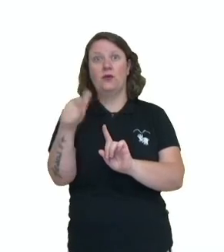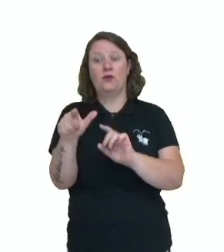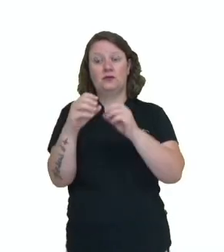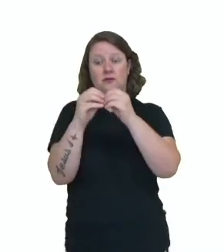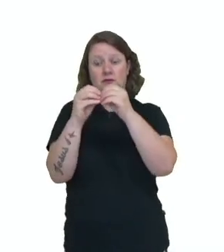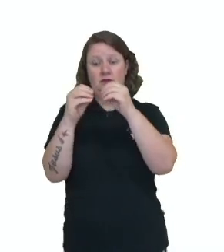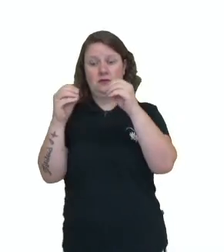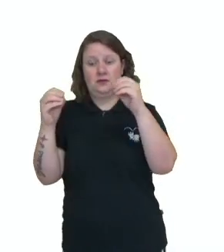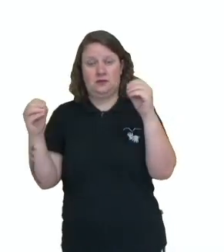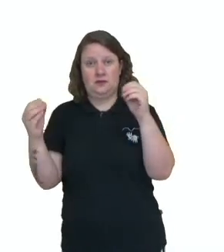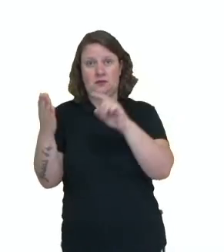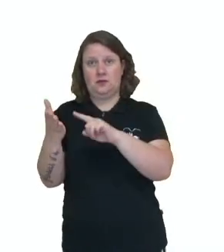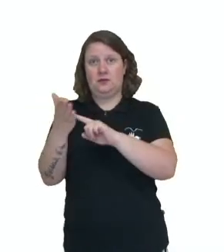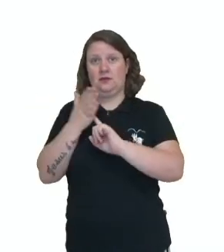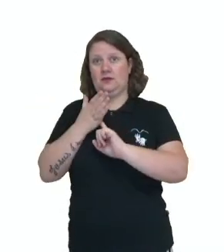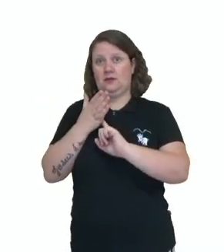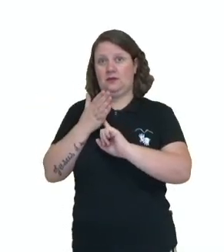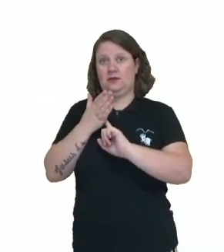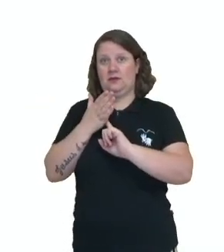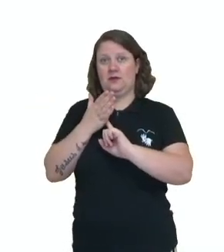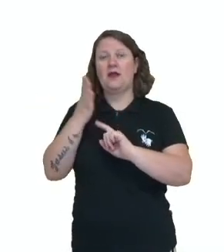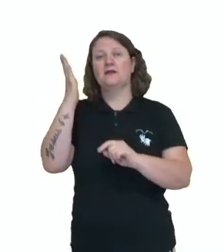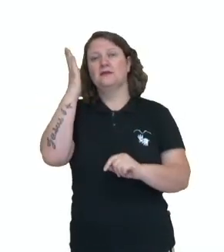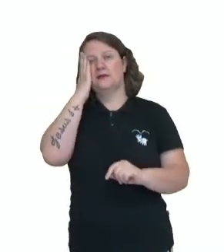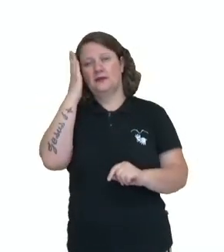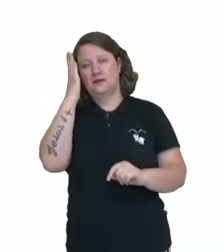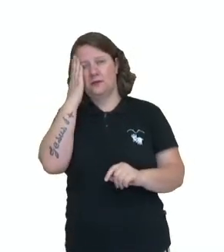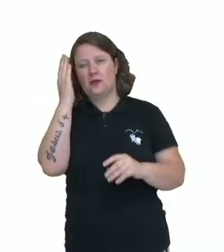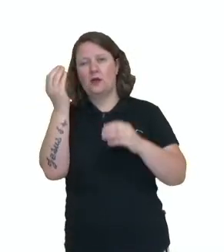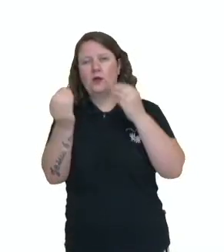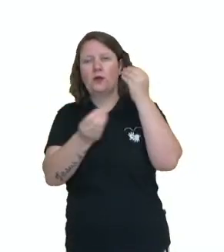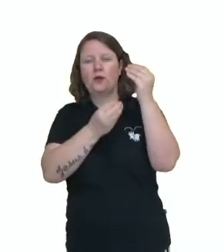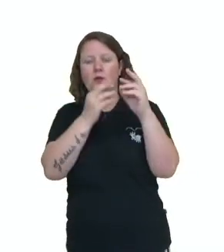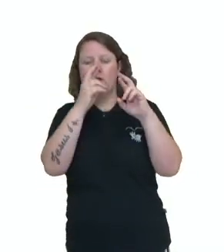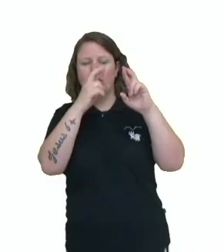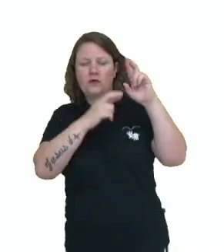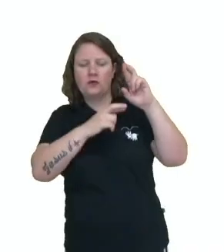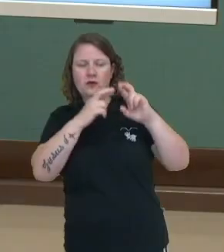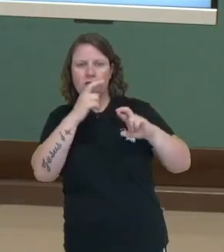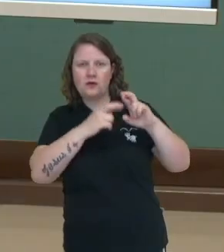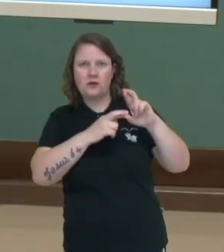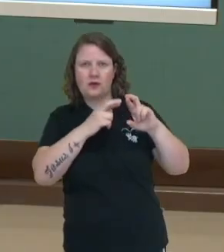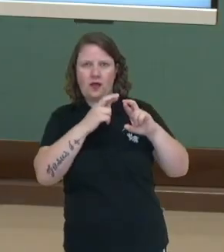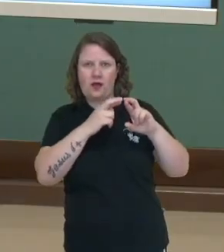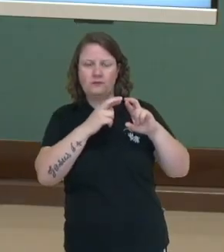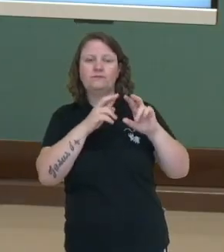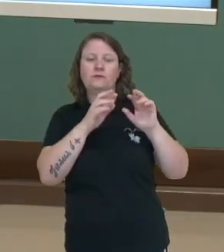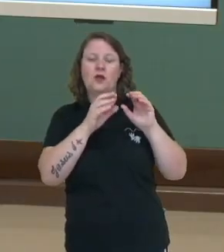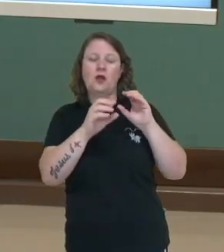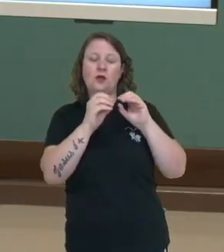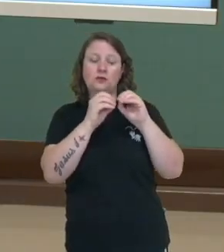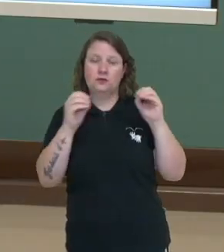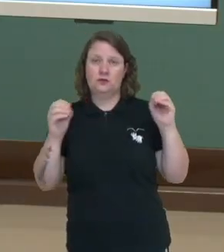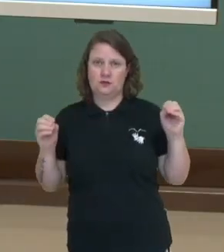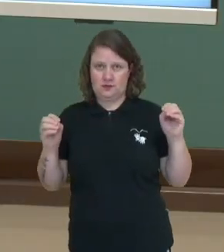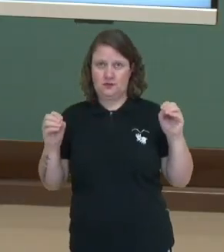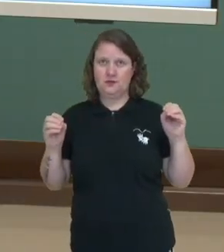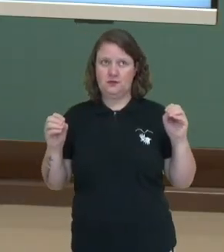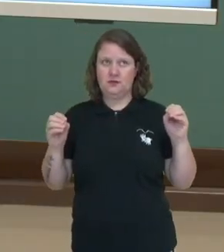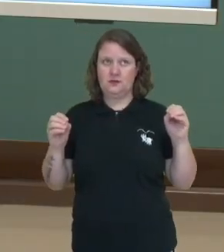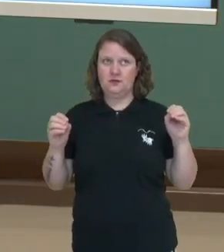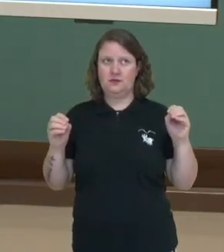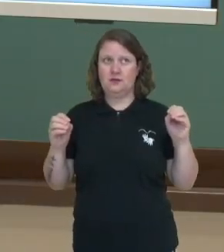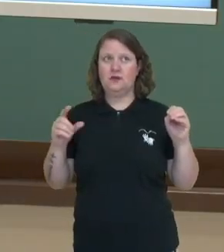oração. Então, o que é importante? Que saiba como verificar as informações. Uma oração com função de sujeito é uma